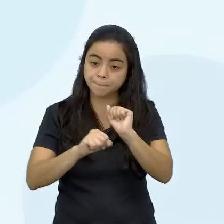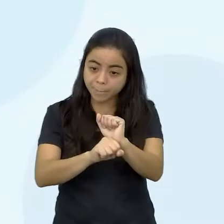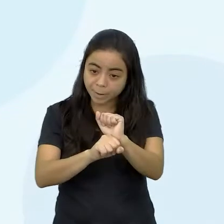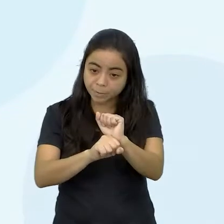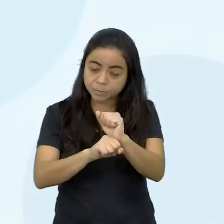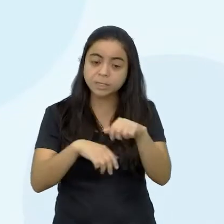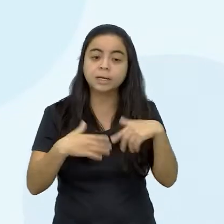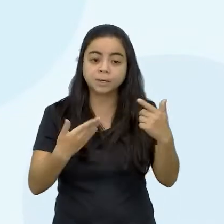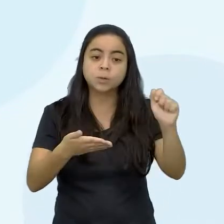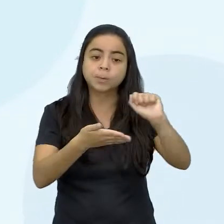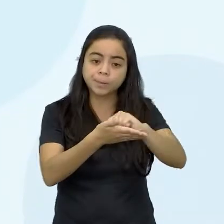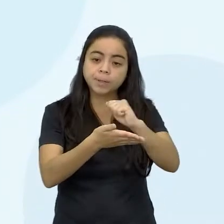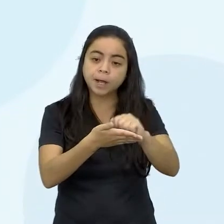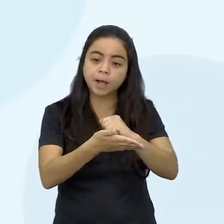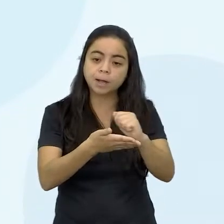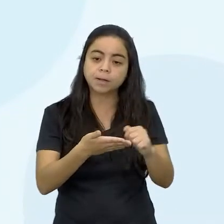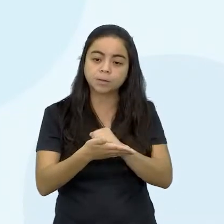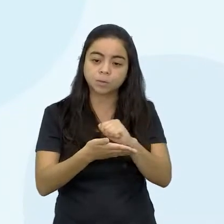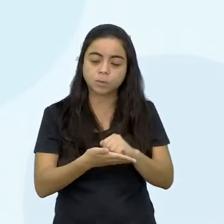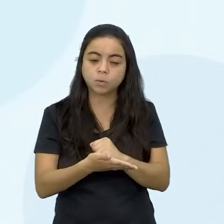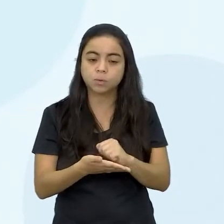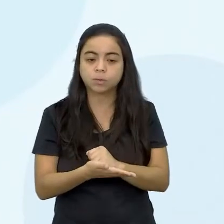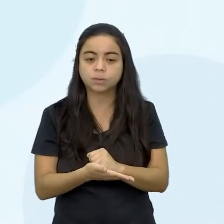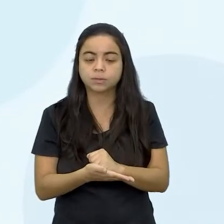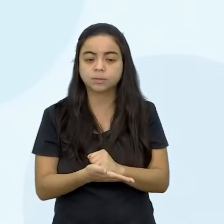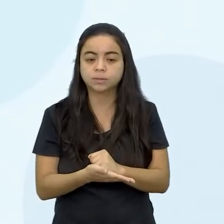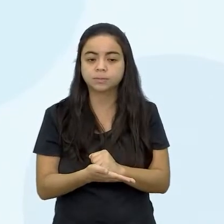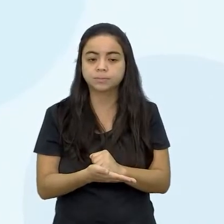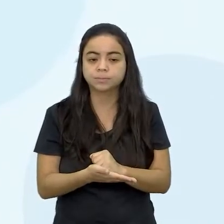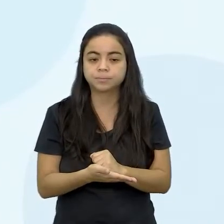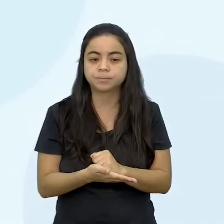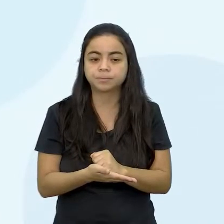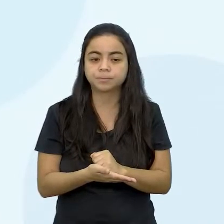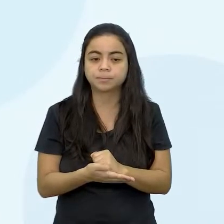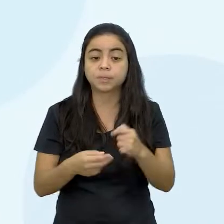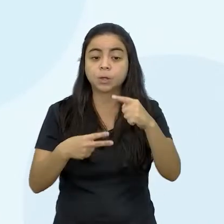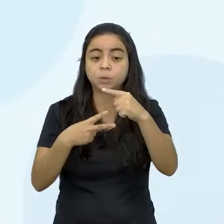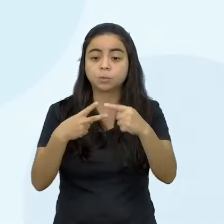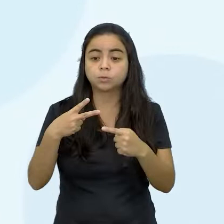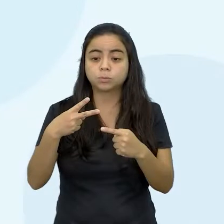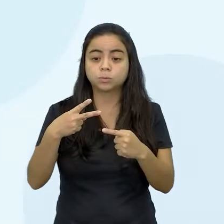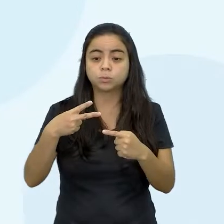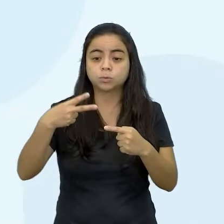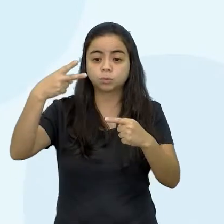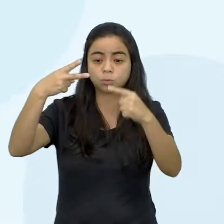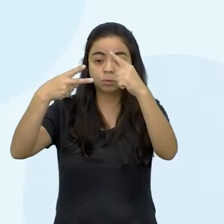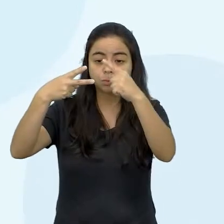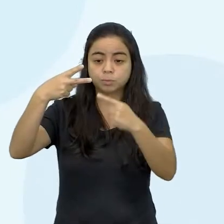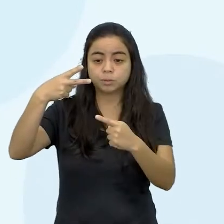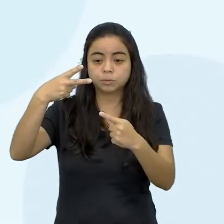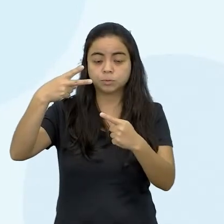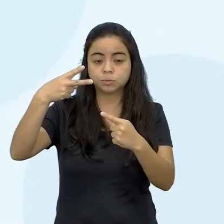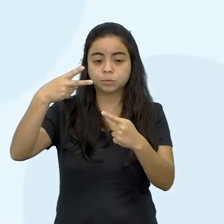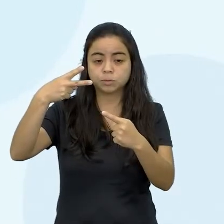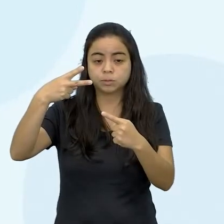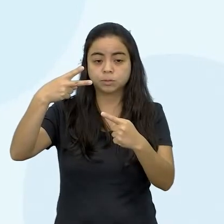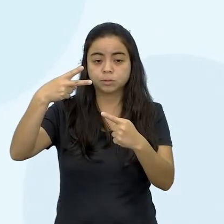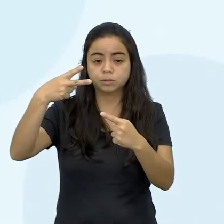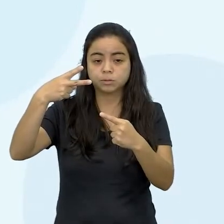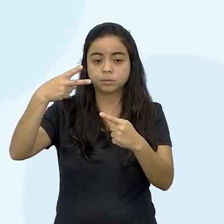a gente tá aí assistindo Olha só esses dois autores da primeira da primeira